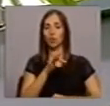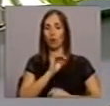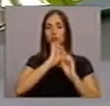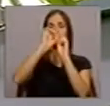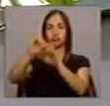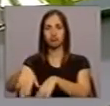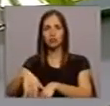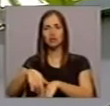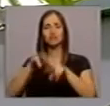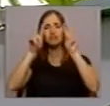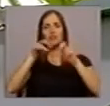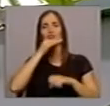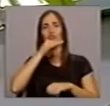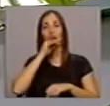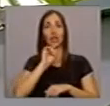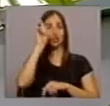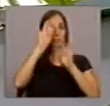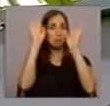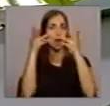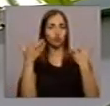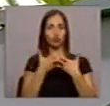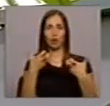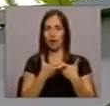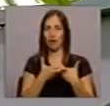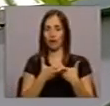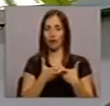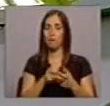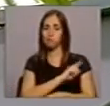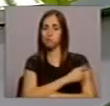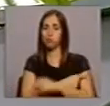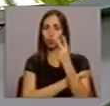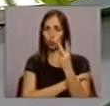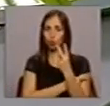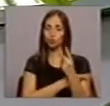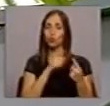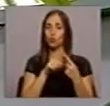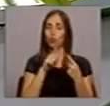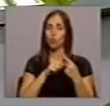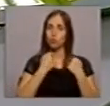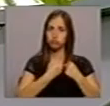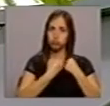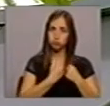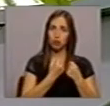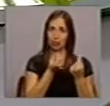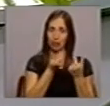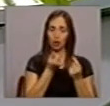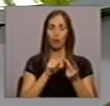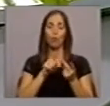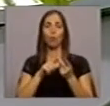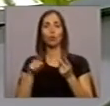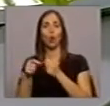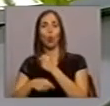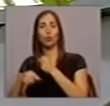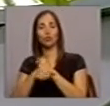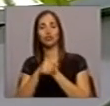no fundo, uma guerra fria no espaço. Claramente duas potências, uma claramente mais capitalista, outra claramente mais comunista, e, portanto, é colocar no espaço também